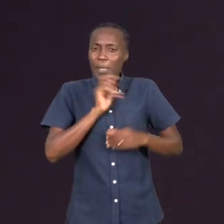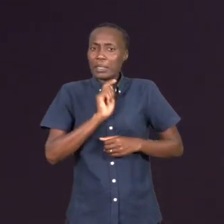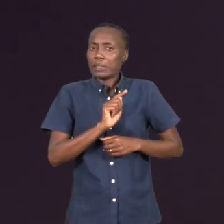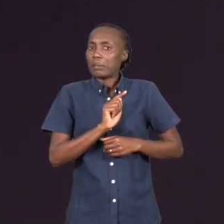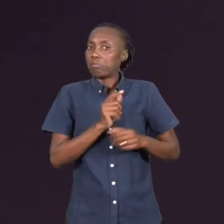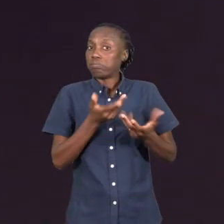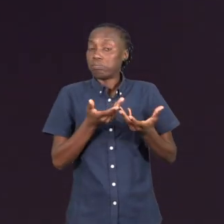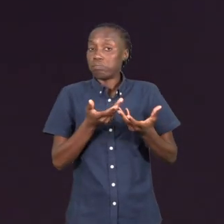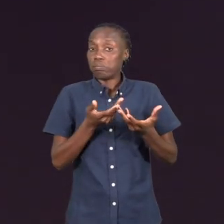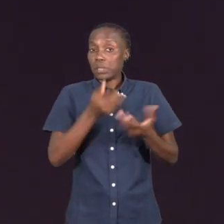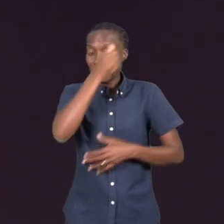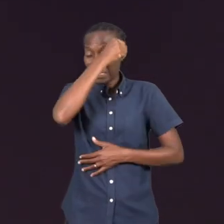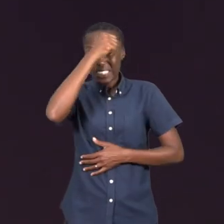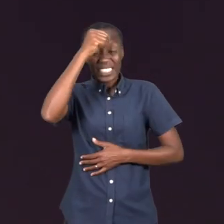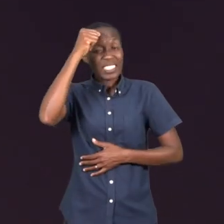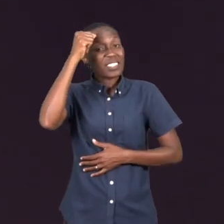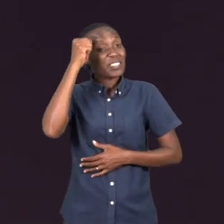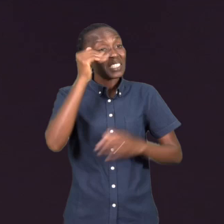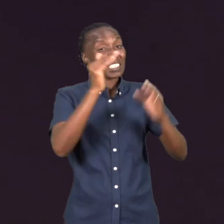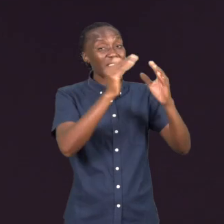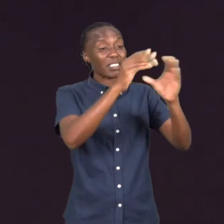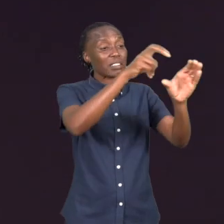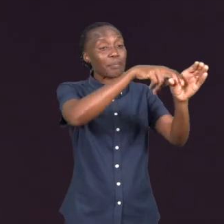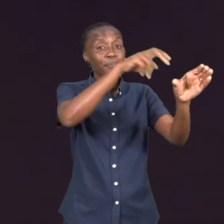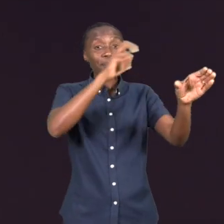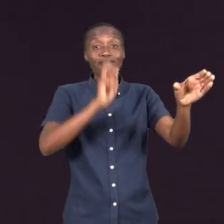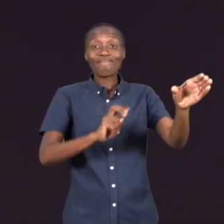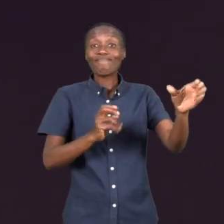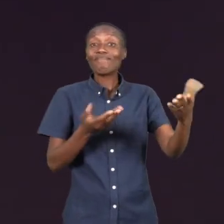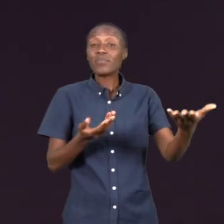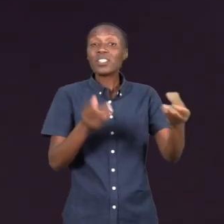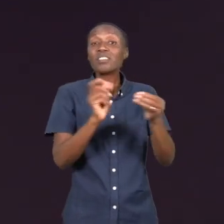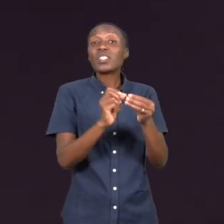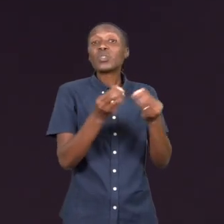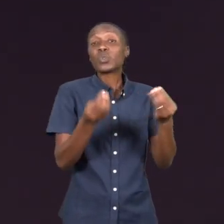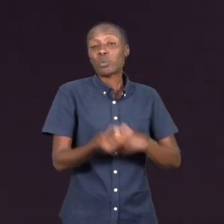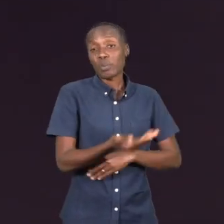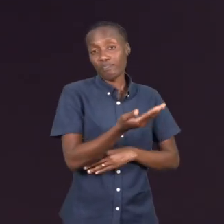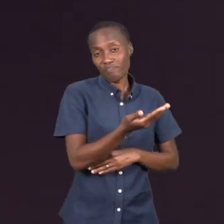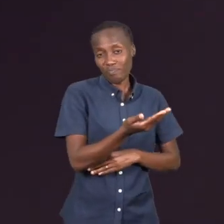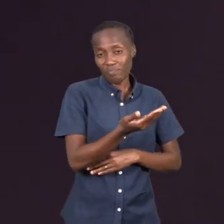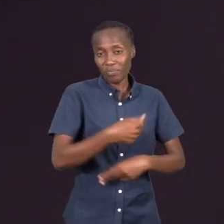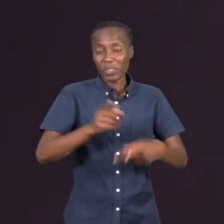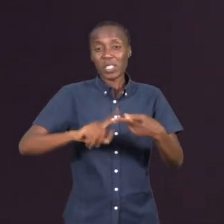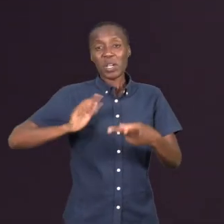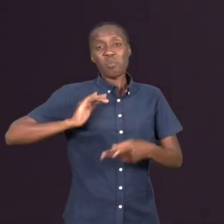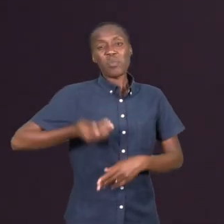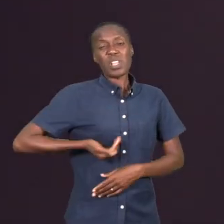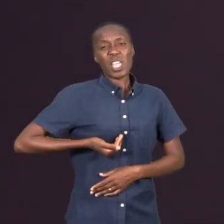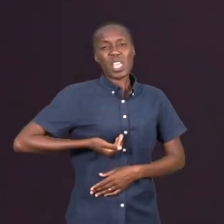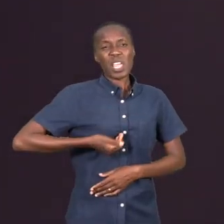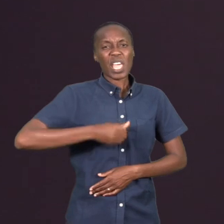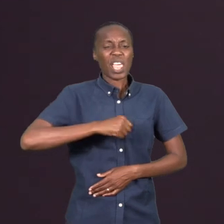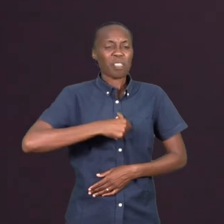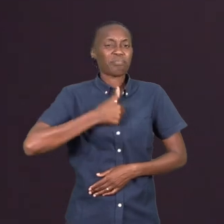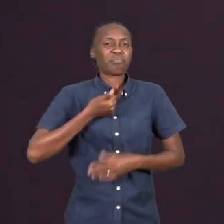têm a capacidade ou condições de sair de casa? O que fazer pelas mulheres que acabam por